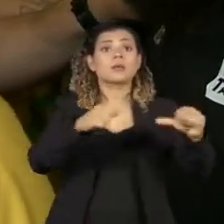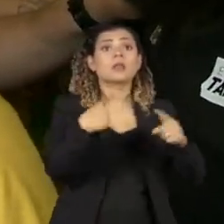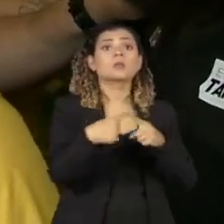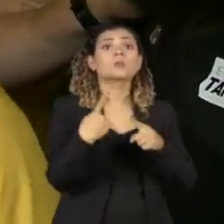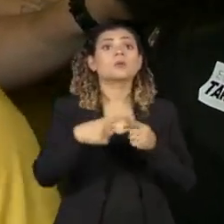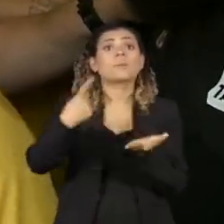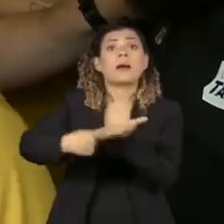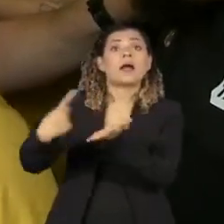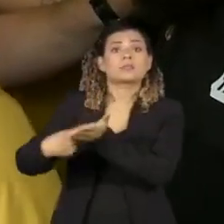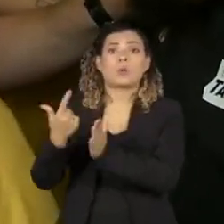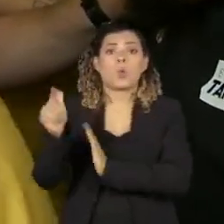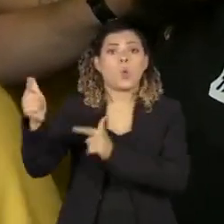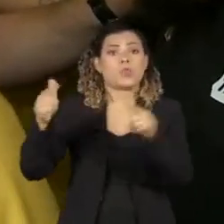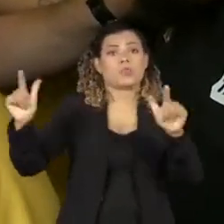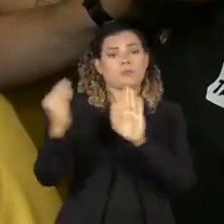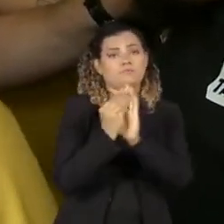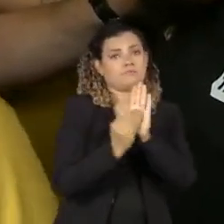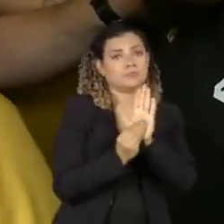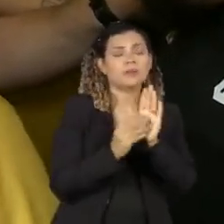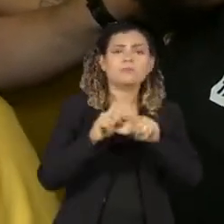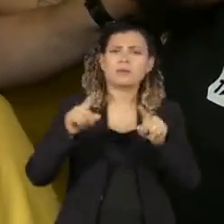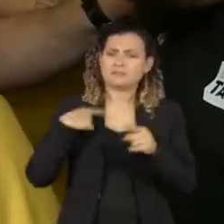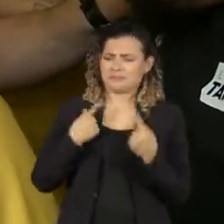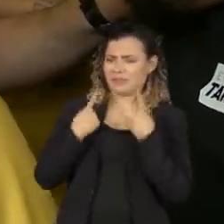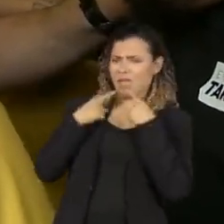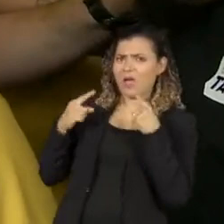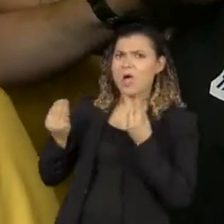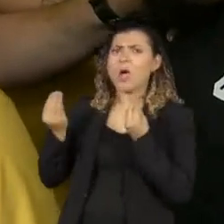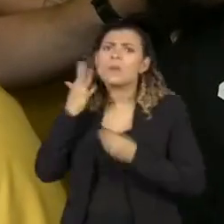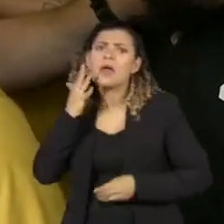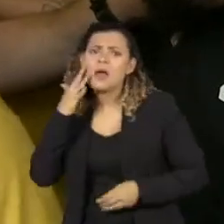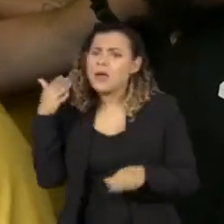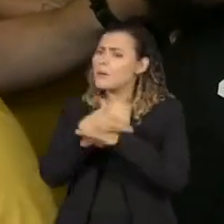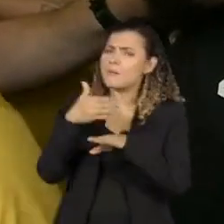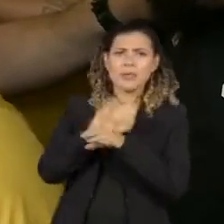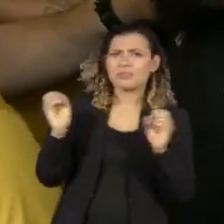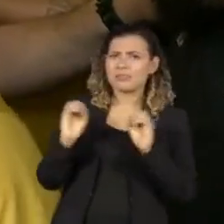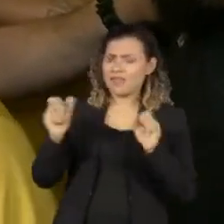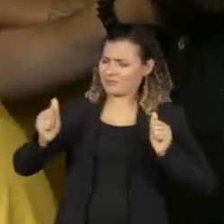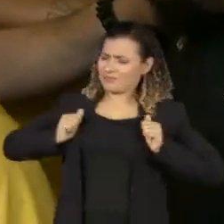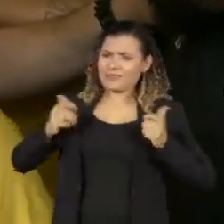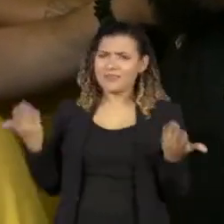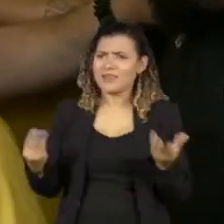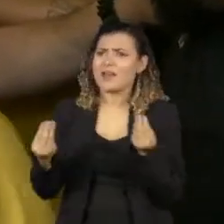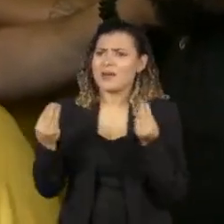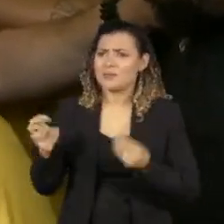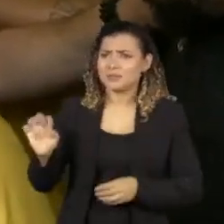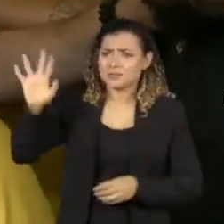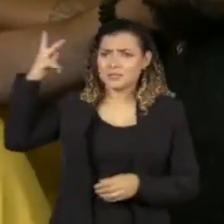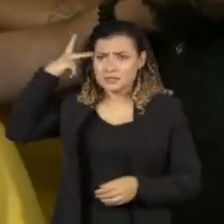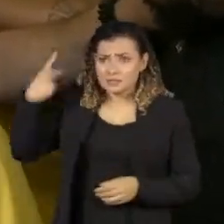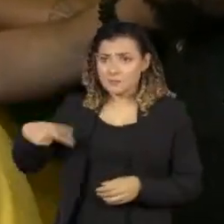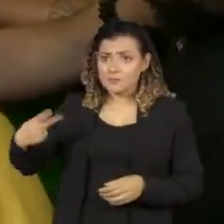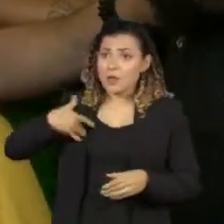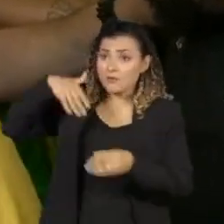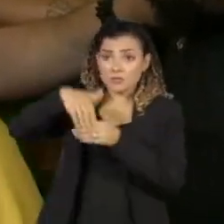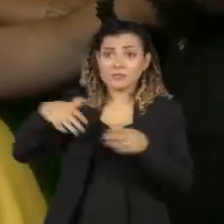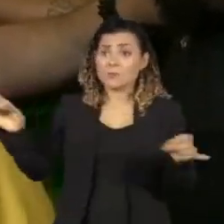motivos de agenda a campanha petista criticou a ausência de Tarcísio e a postura de que a eleição no Estado de São Paulo já estaria